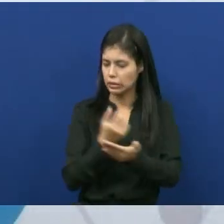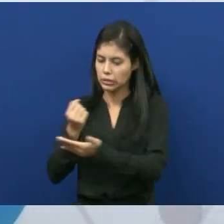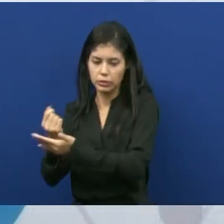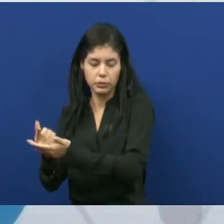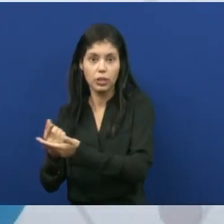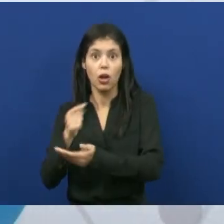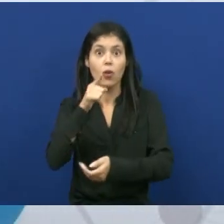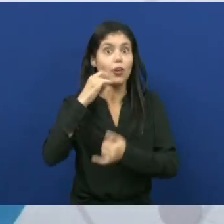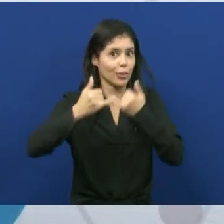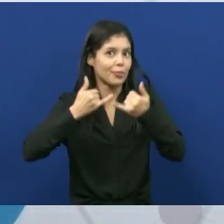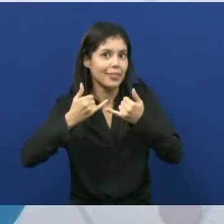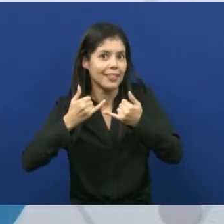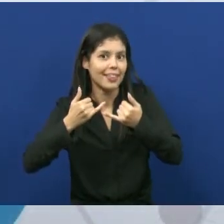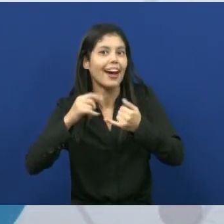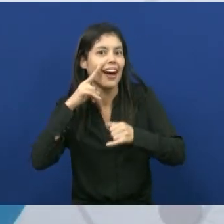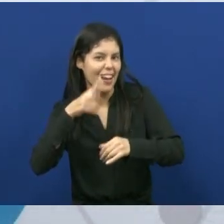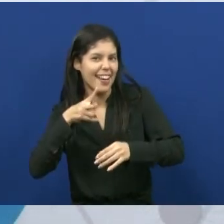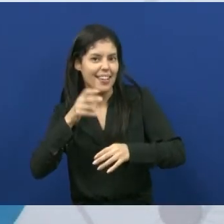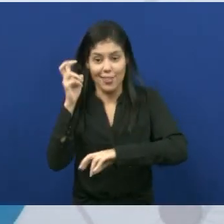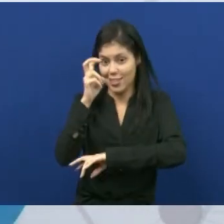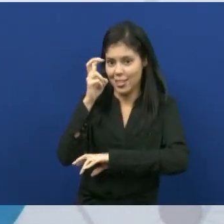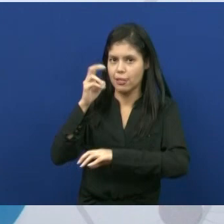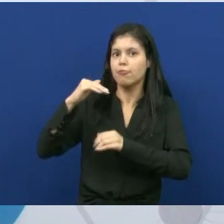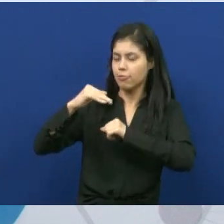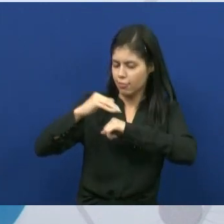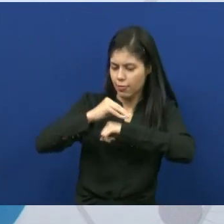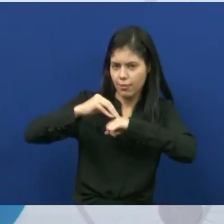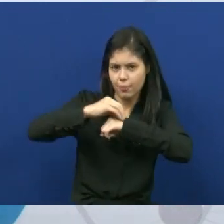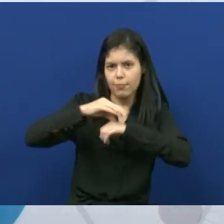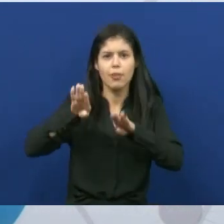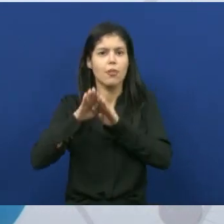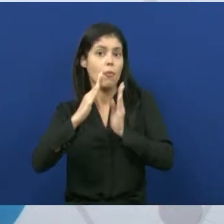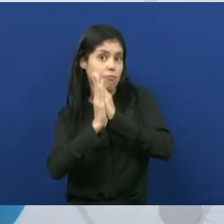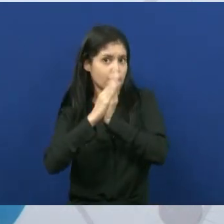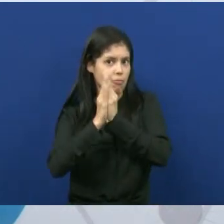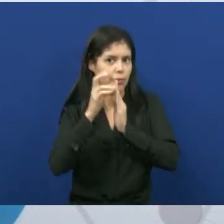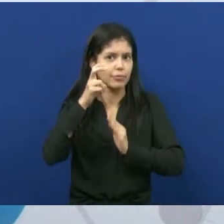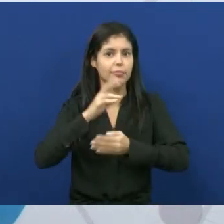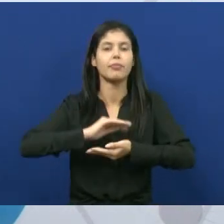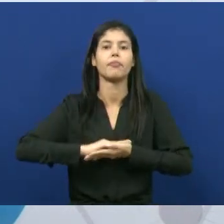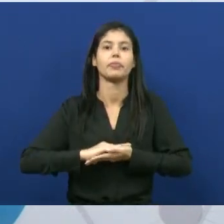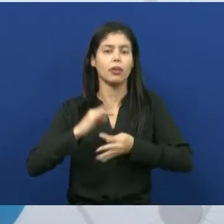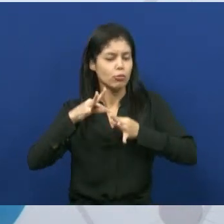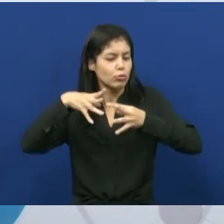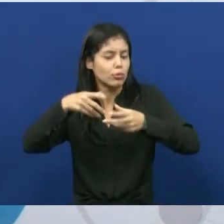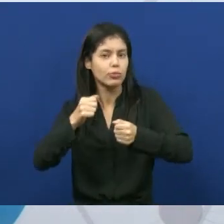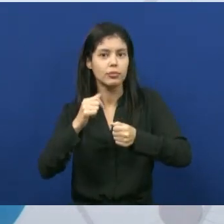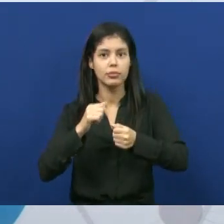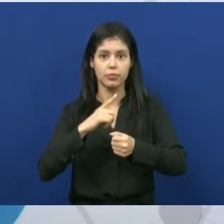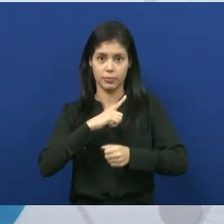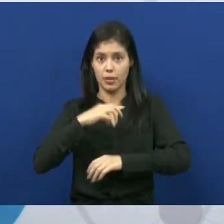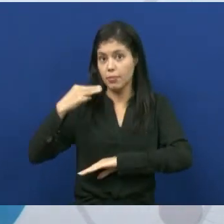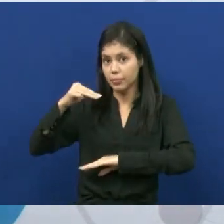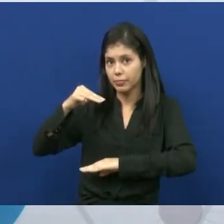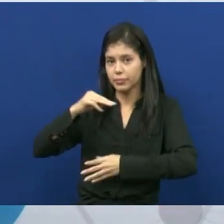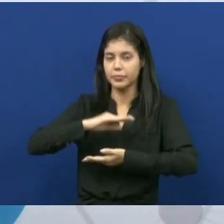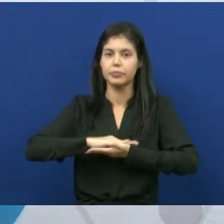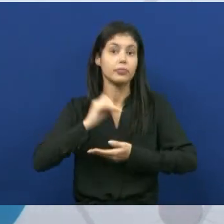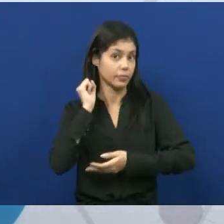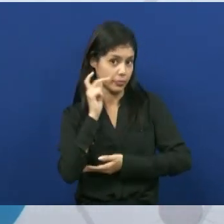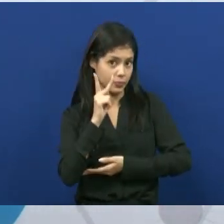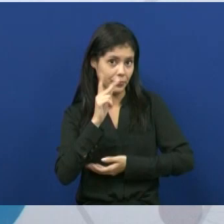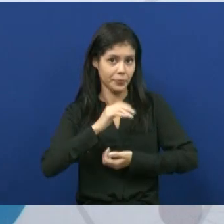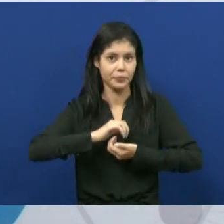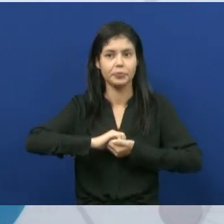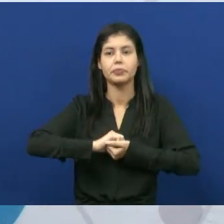quando você tem os seus brinquedos à eu tenho cinco carrinhos eu trancei com bonecas então tudo envolve a matemática